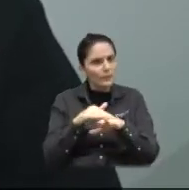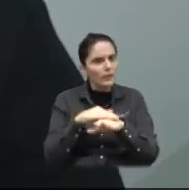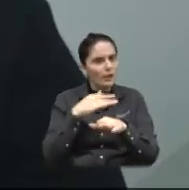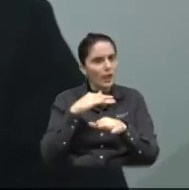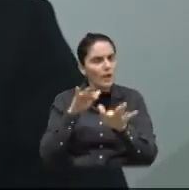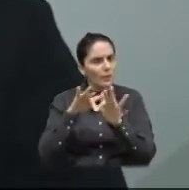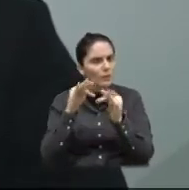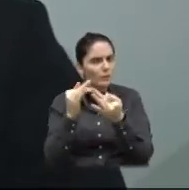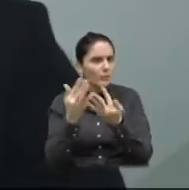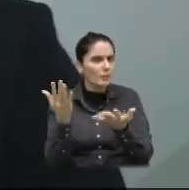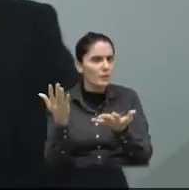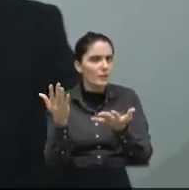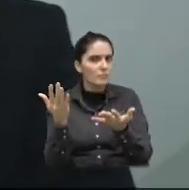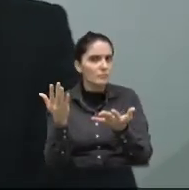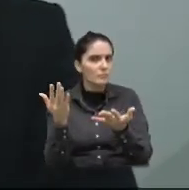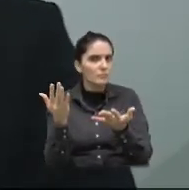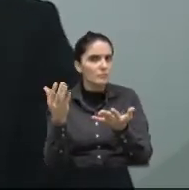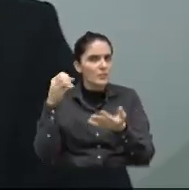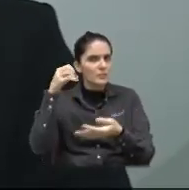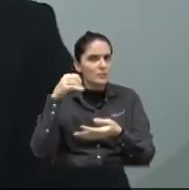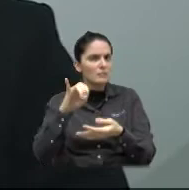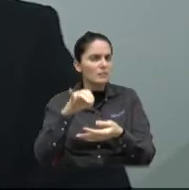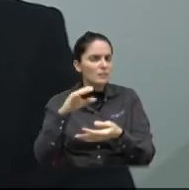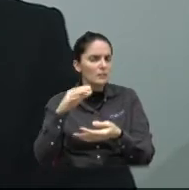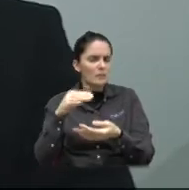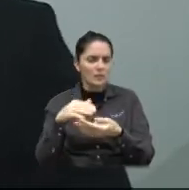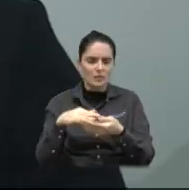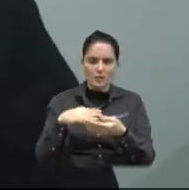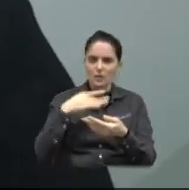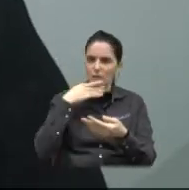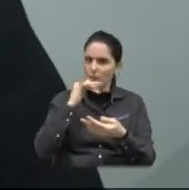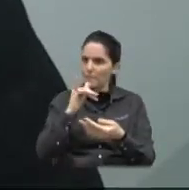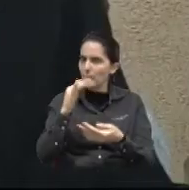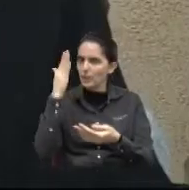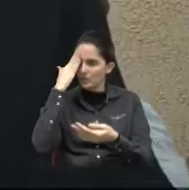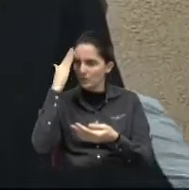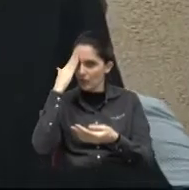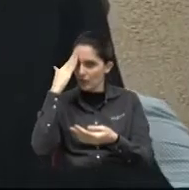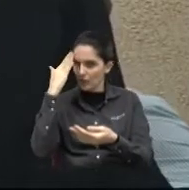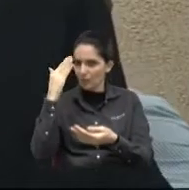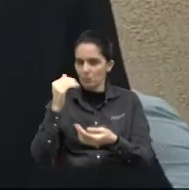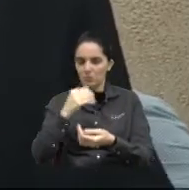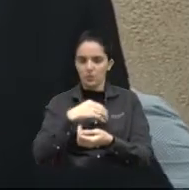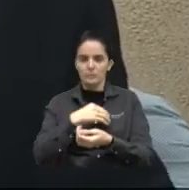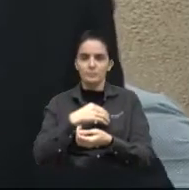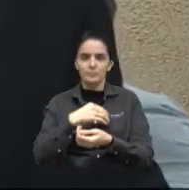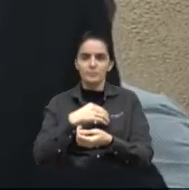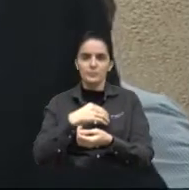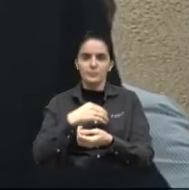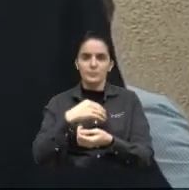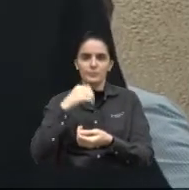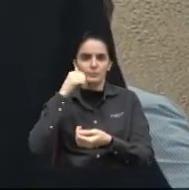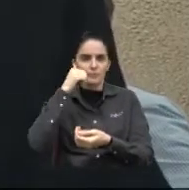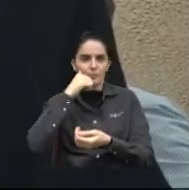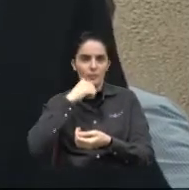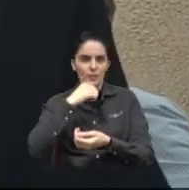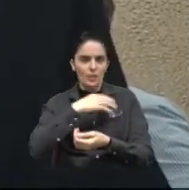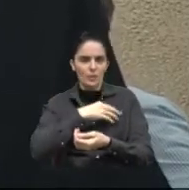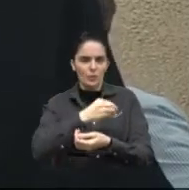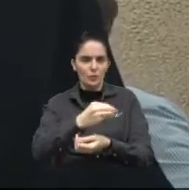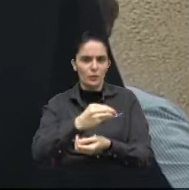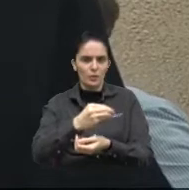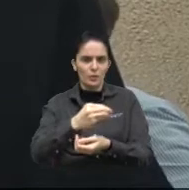os pais sabem que a filha dele de 11 anos de 12 anos vai usar o banheiro 17 e